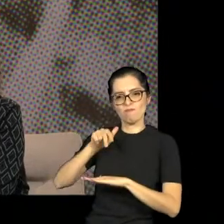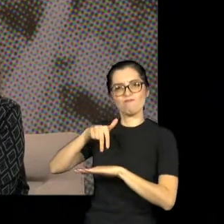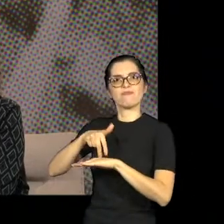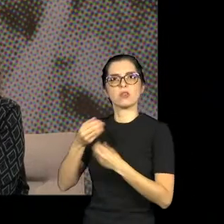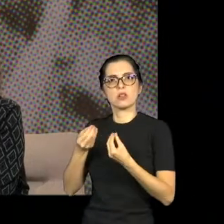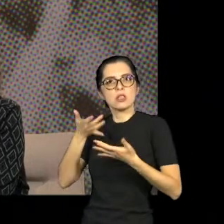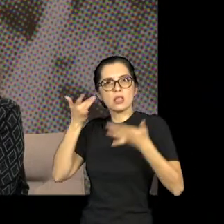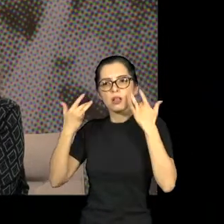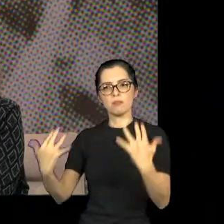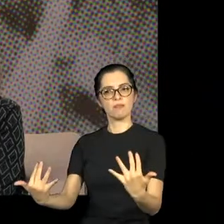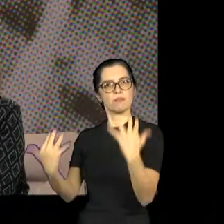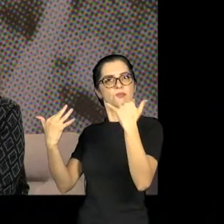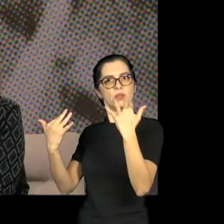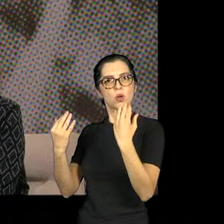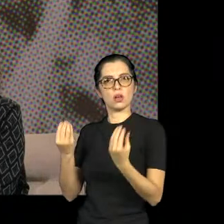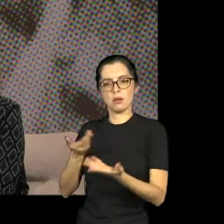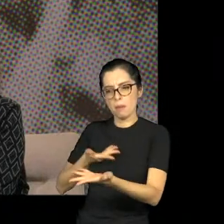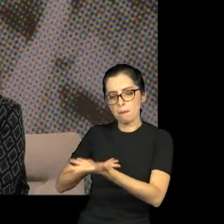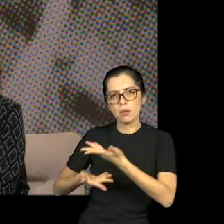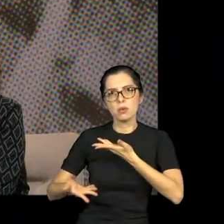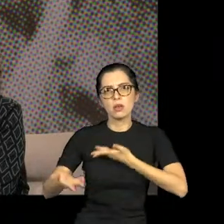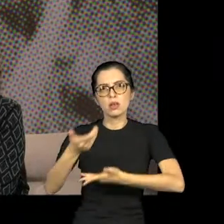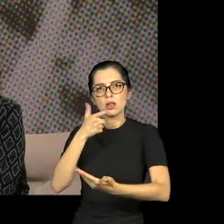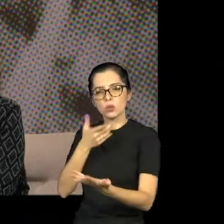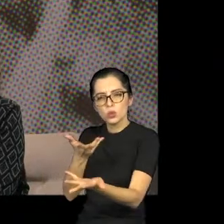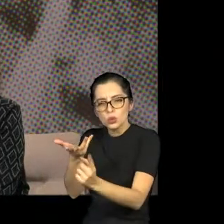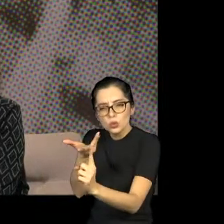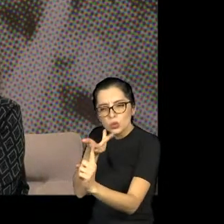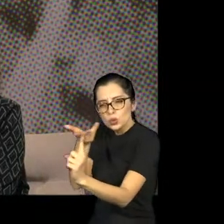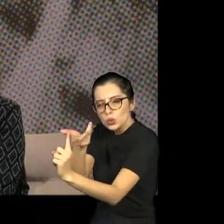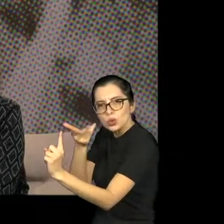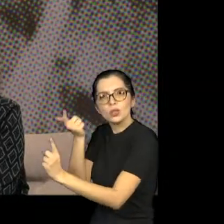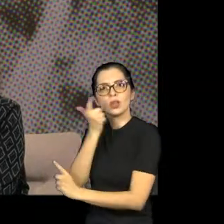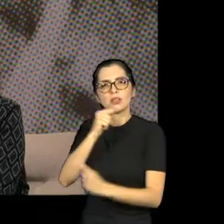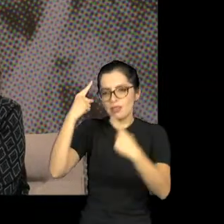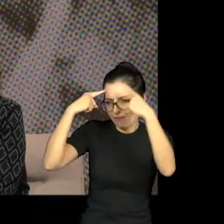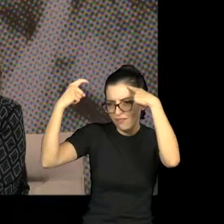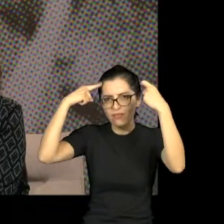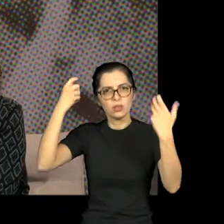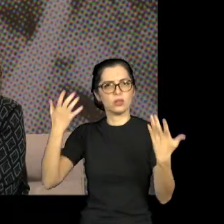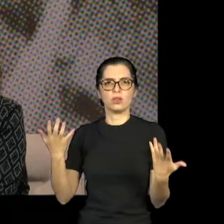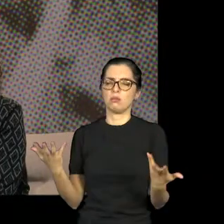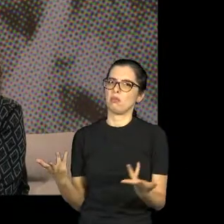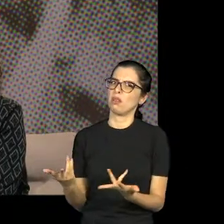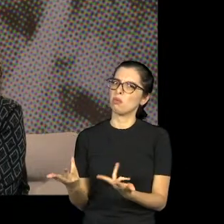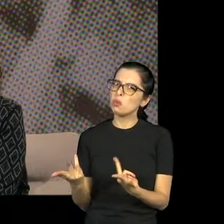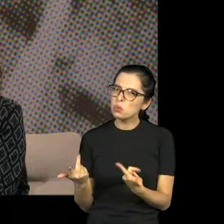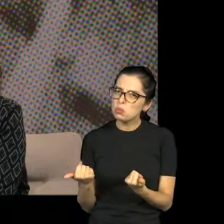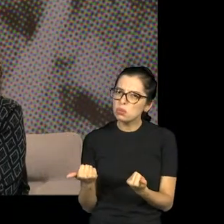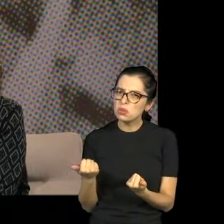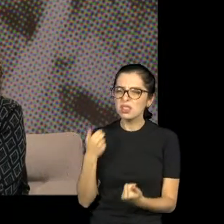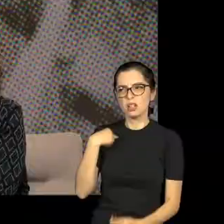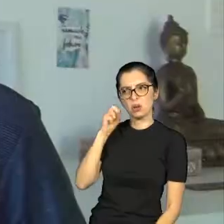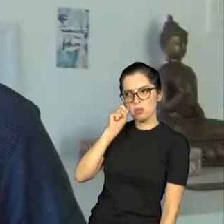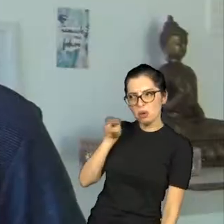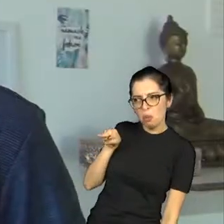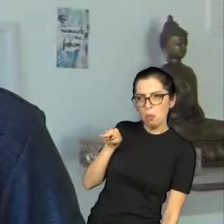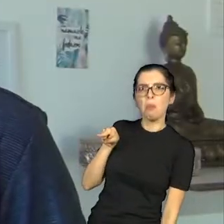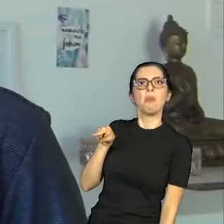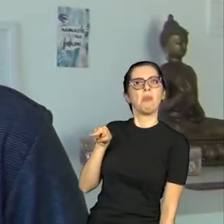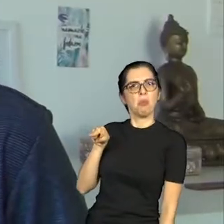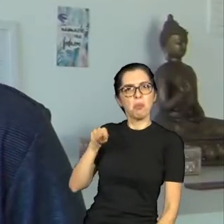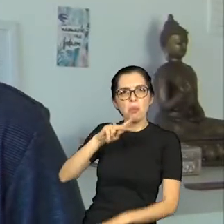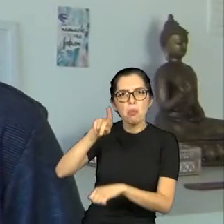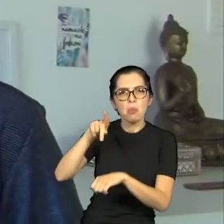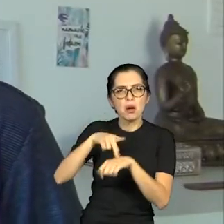plateia, as articulações das ideias. Isso aí é sensacional. A gente vê o país numa